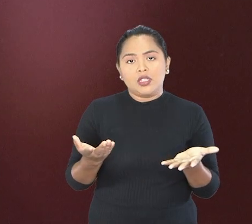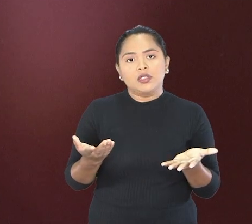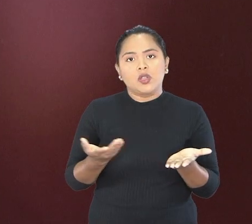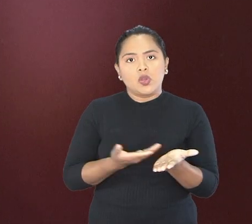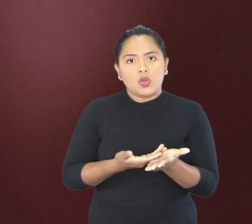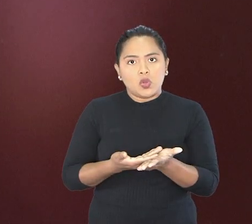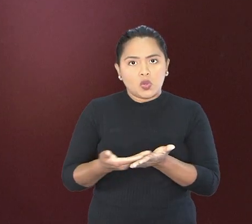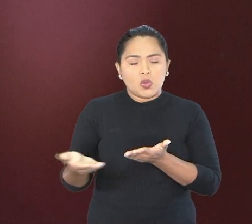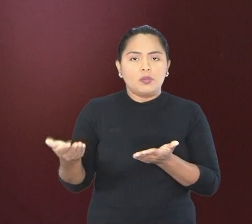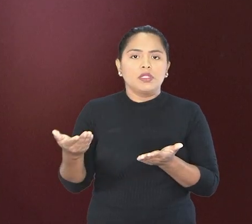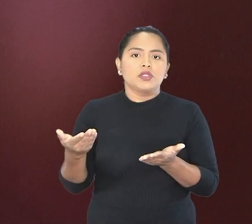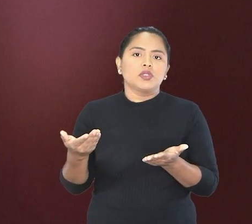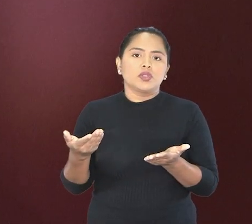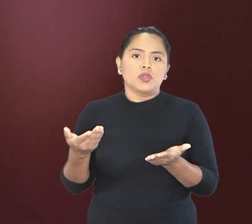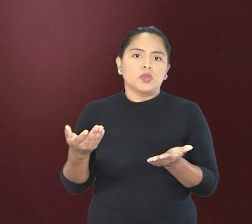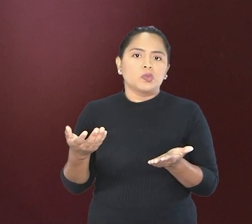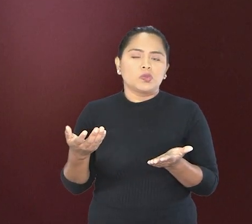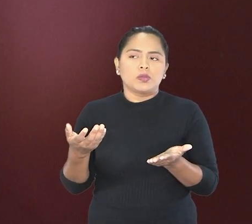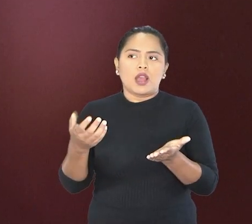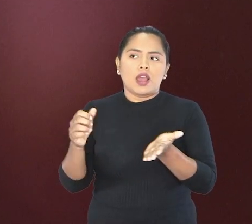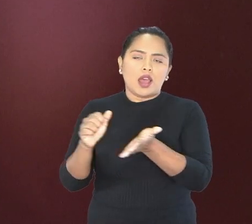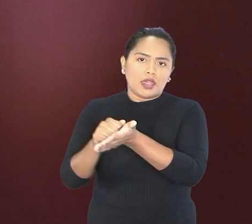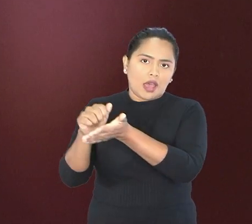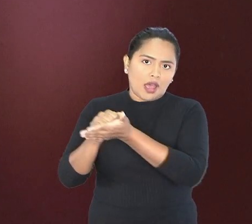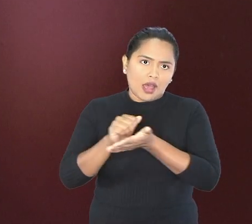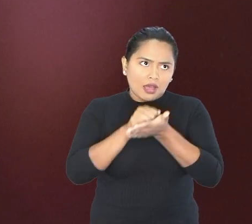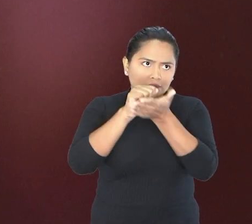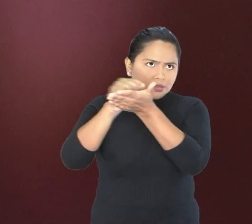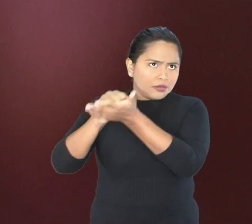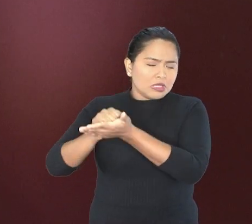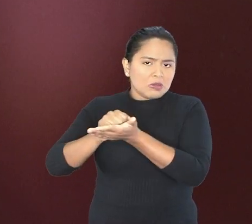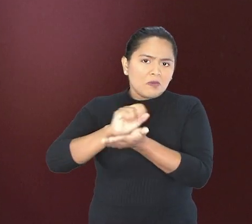mais esse cadastro, a gente já teve